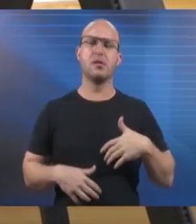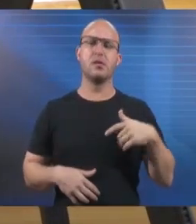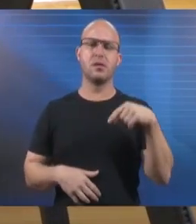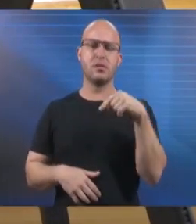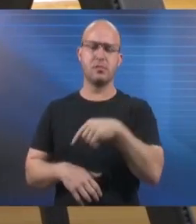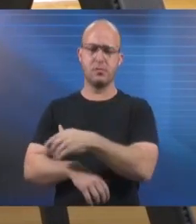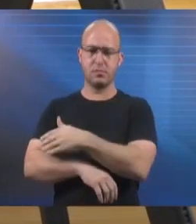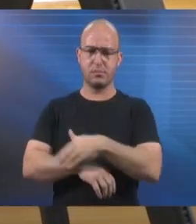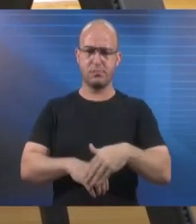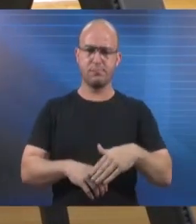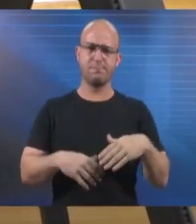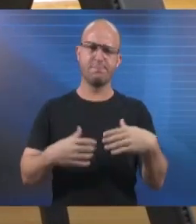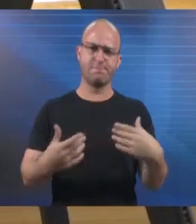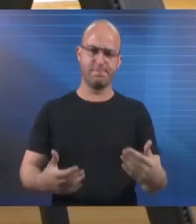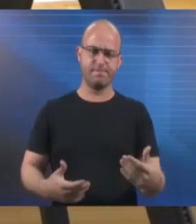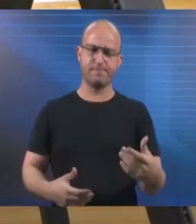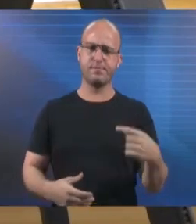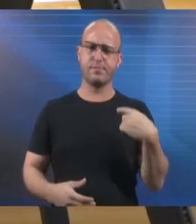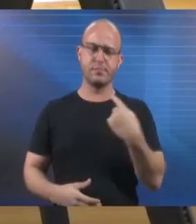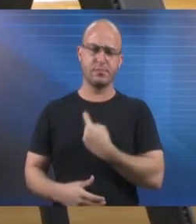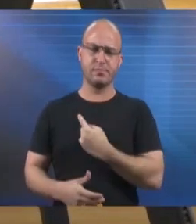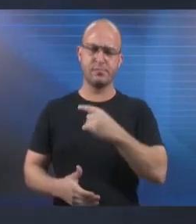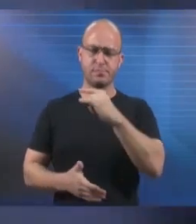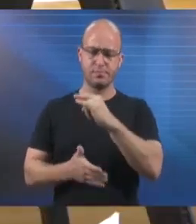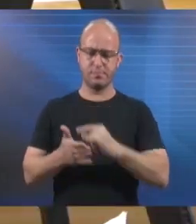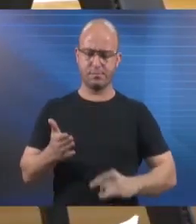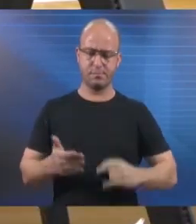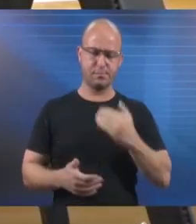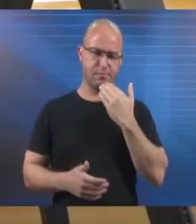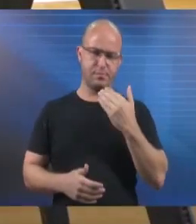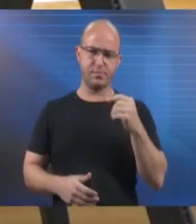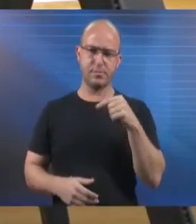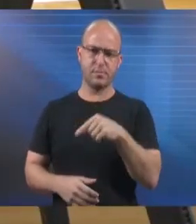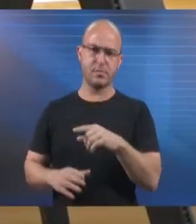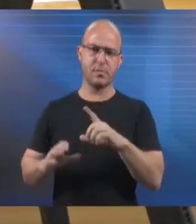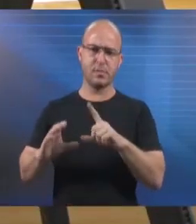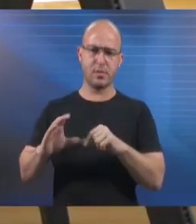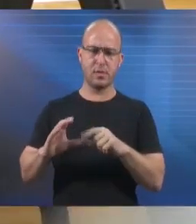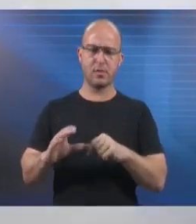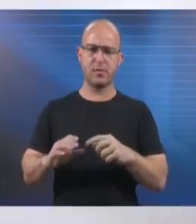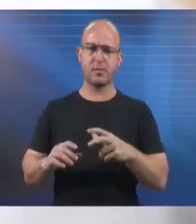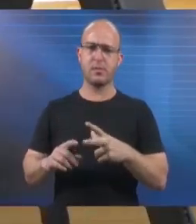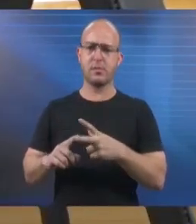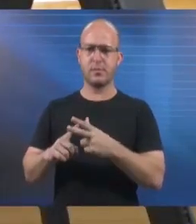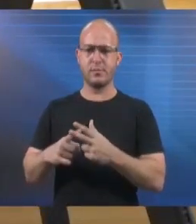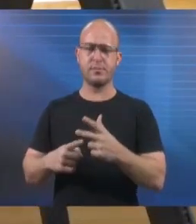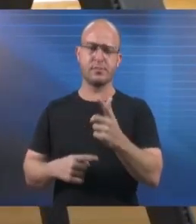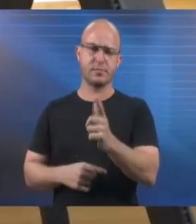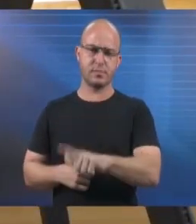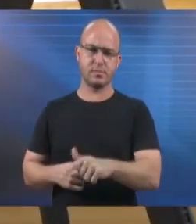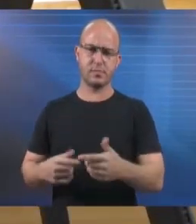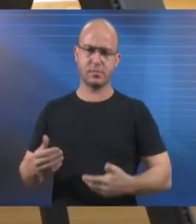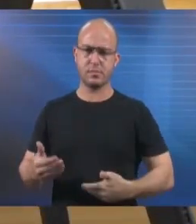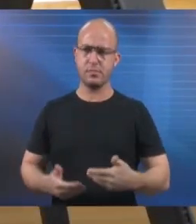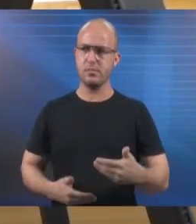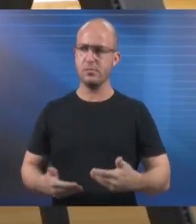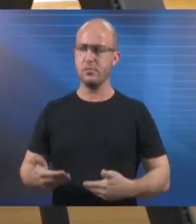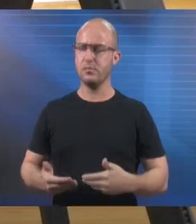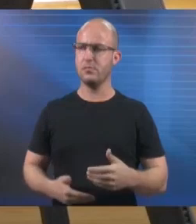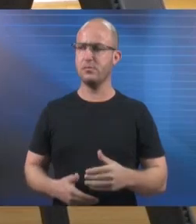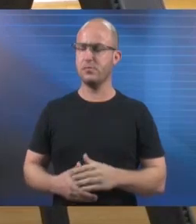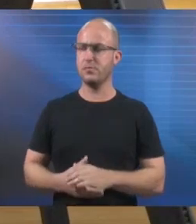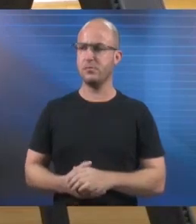Rodovia então fica aqui o nosso requerimento solicitando a cerne que seja refeito o serviço que